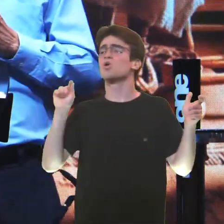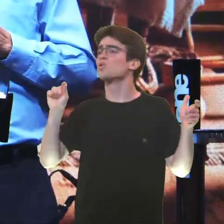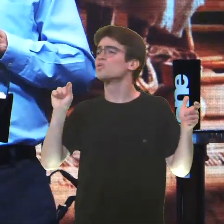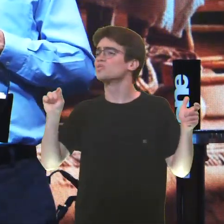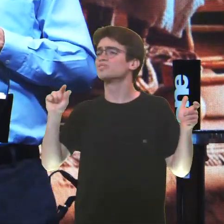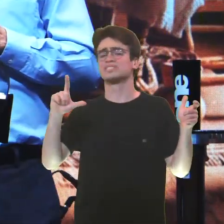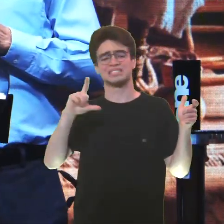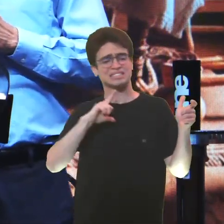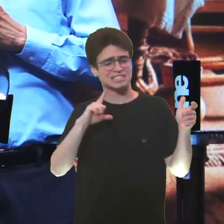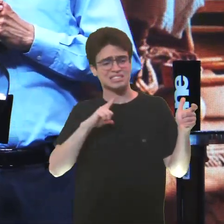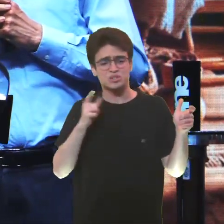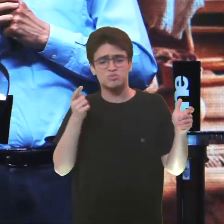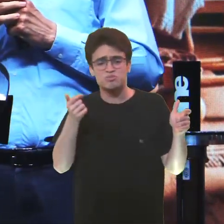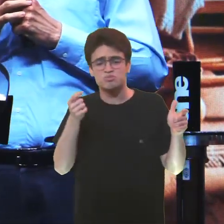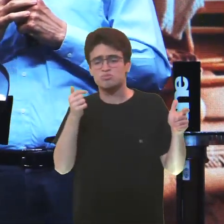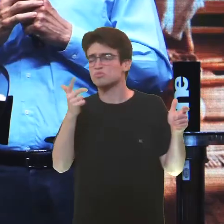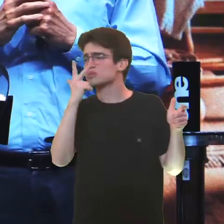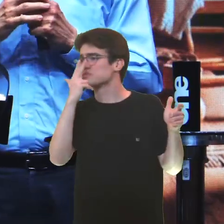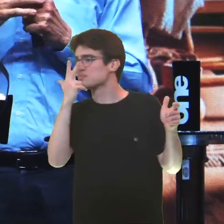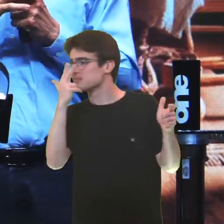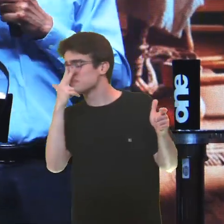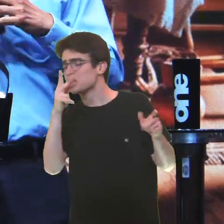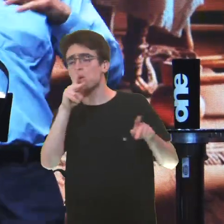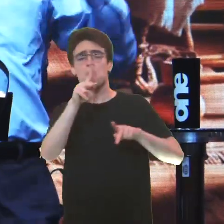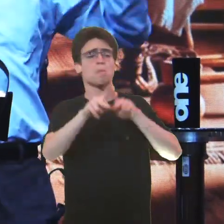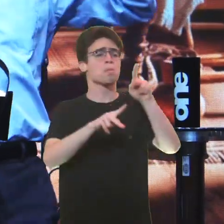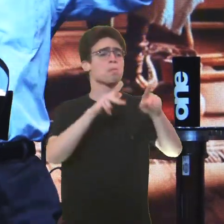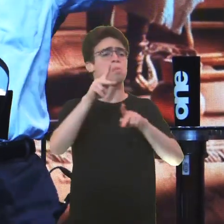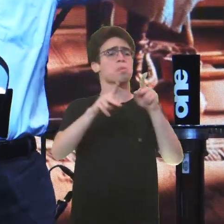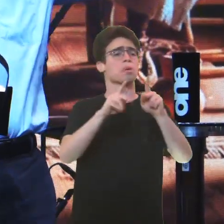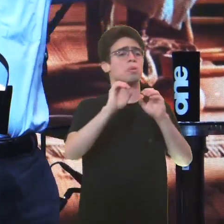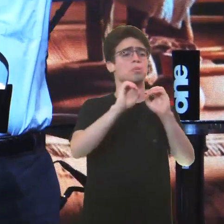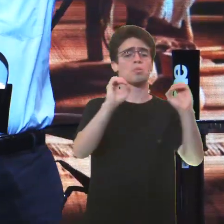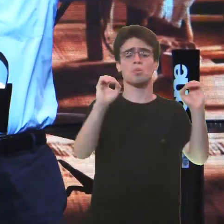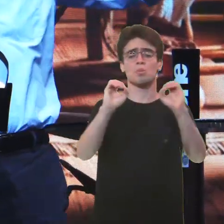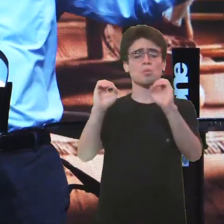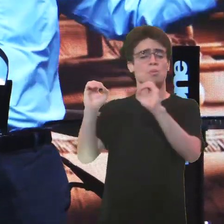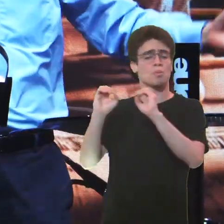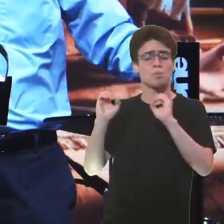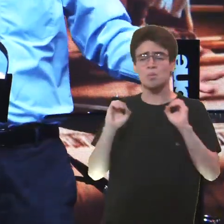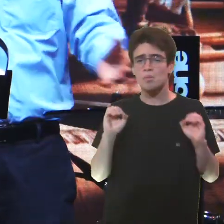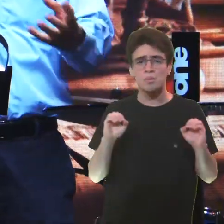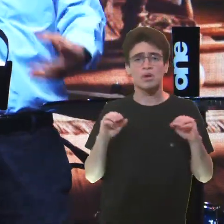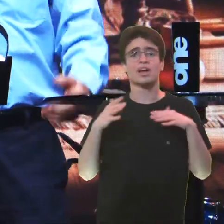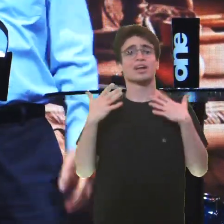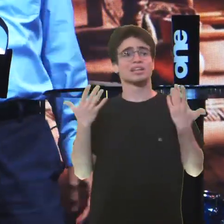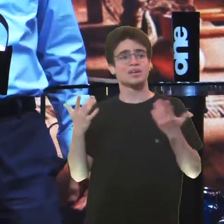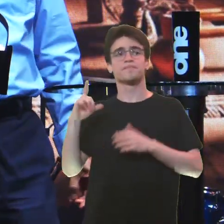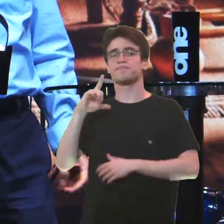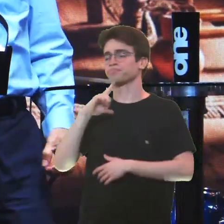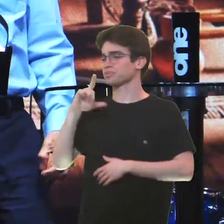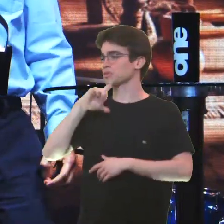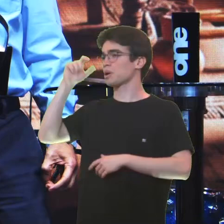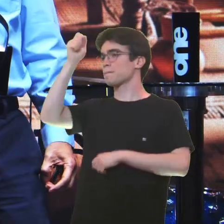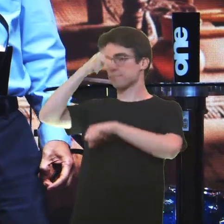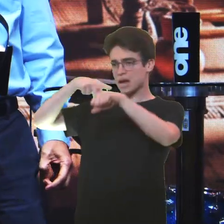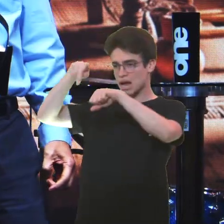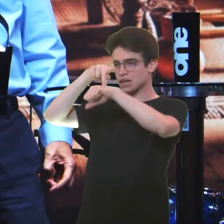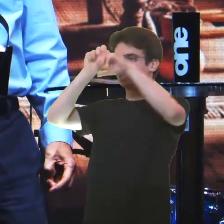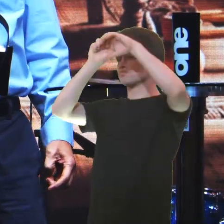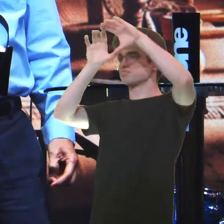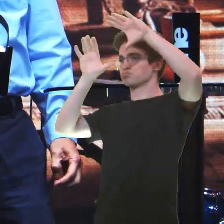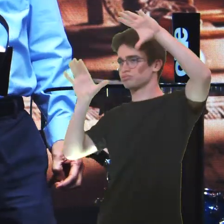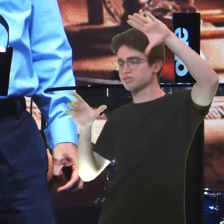está praticamente despopulada. Las personas viven sobre todo en la costa As del pessoas país, moram especialmente